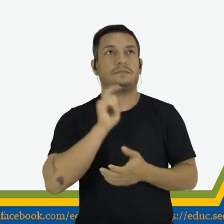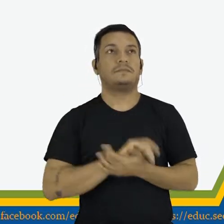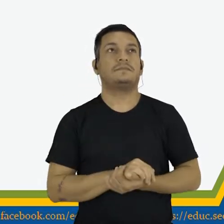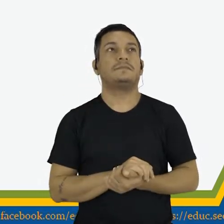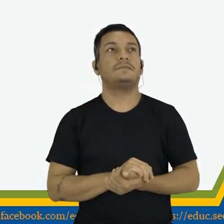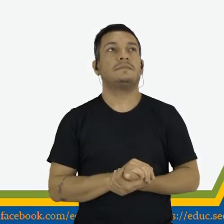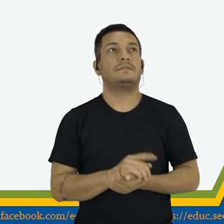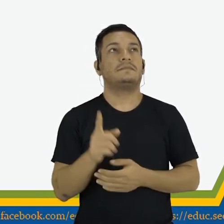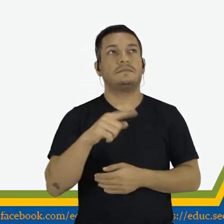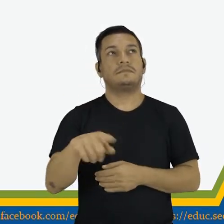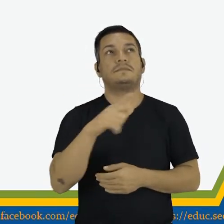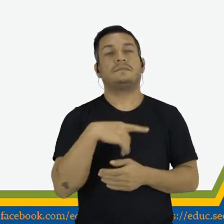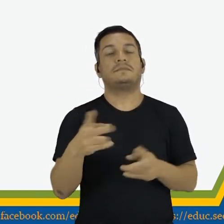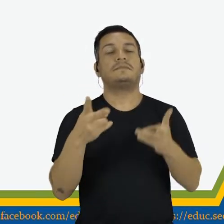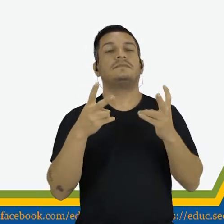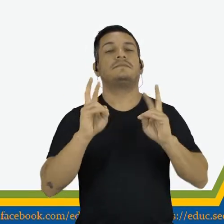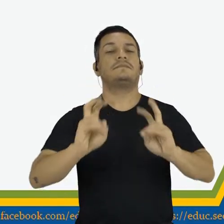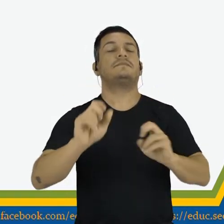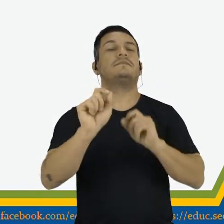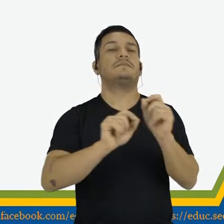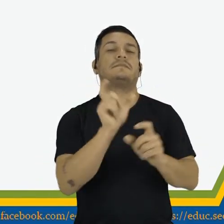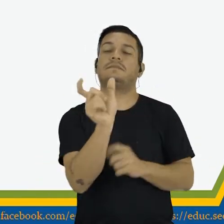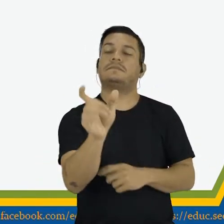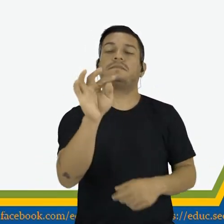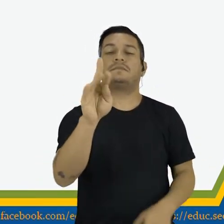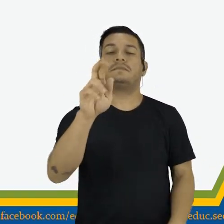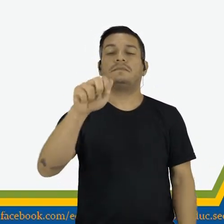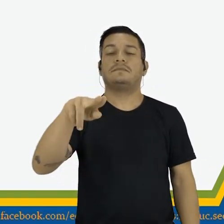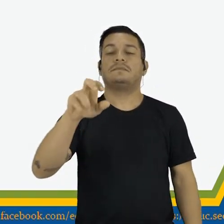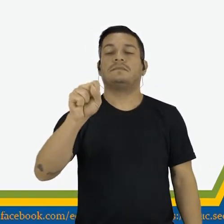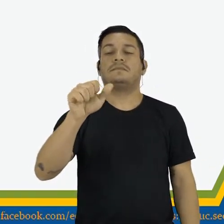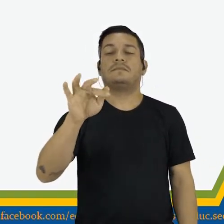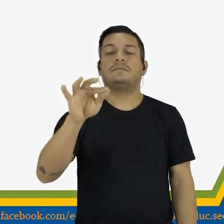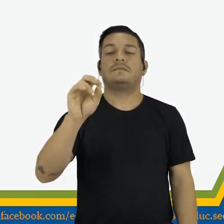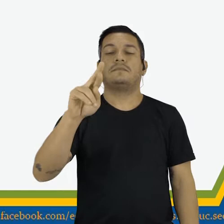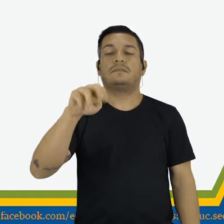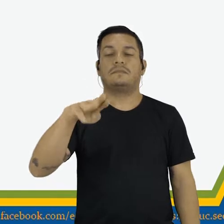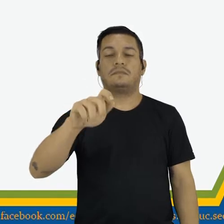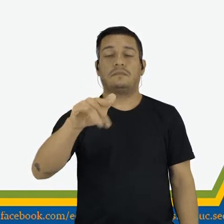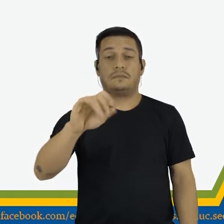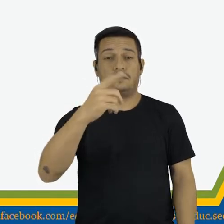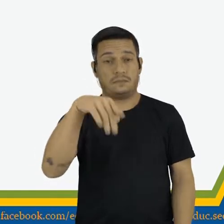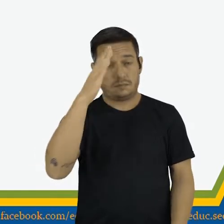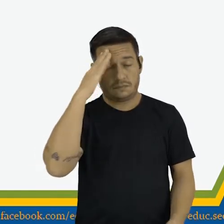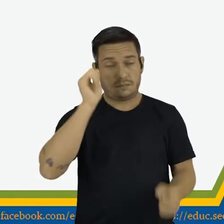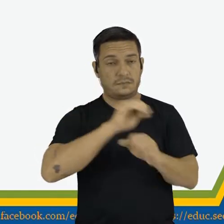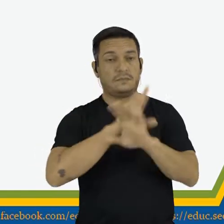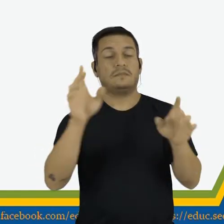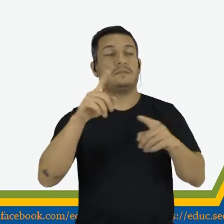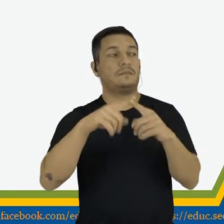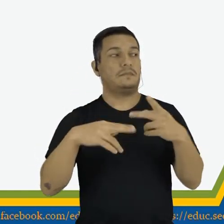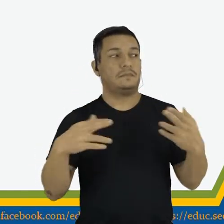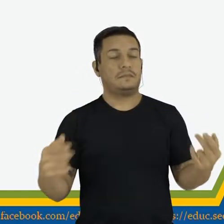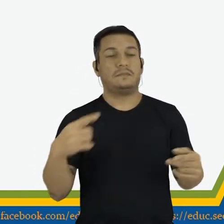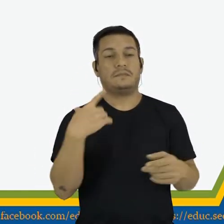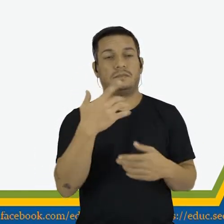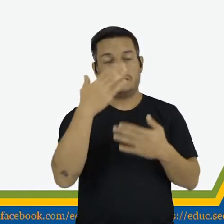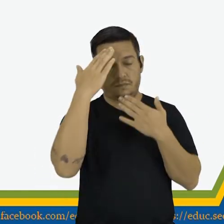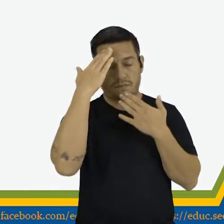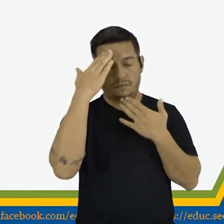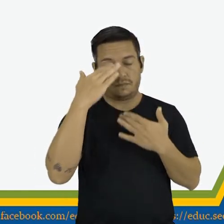Então, quando você escuta essa palavra transformação, você compreende que essa matéria, determinado objeto ou